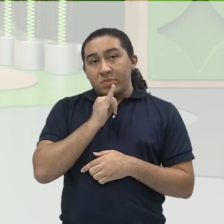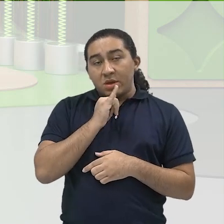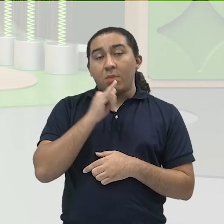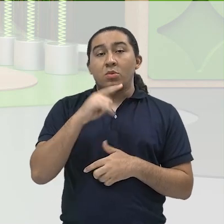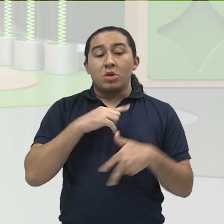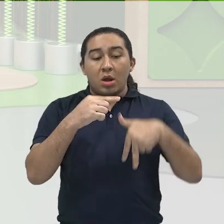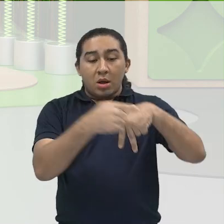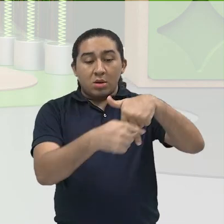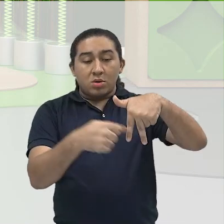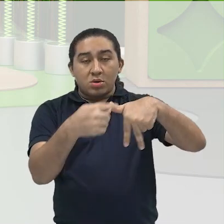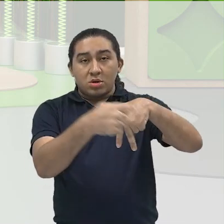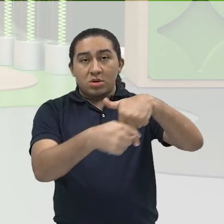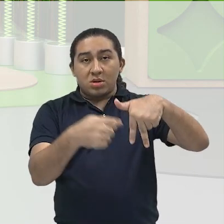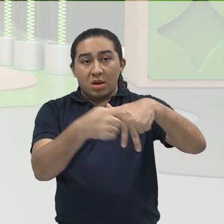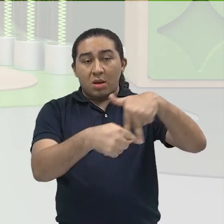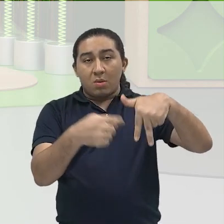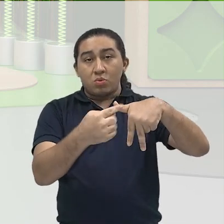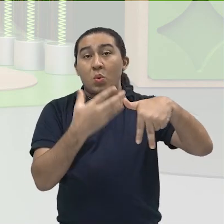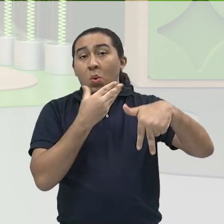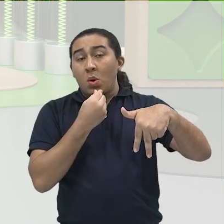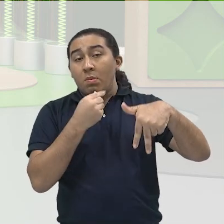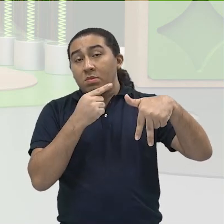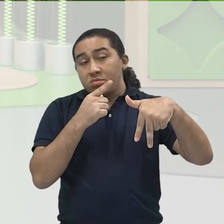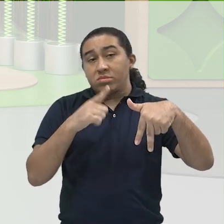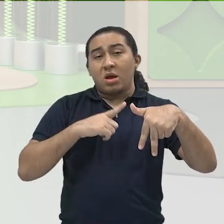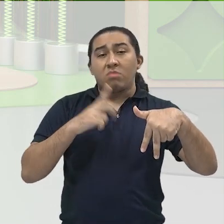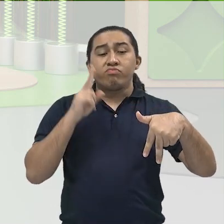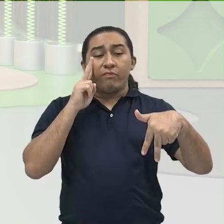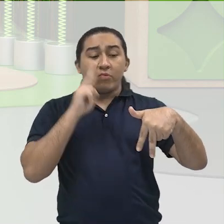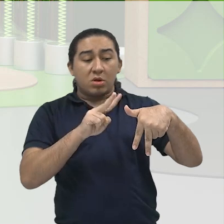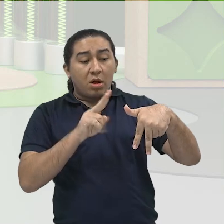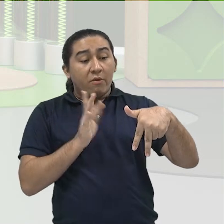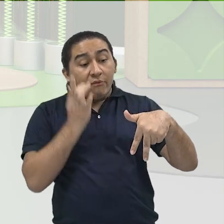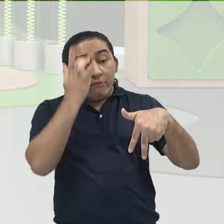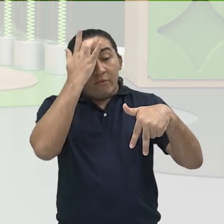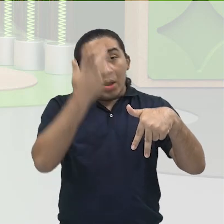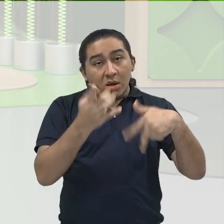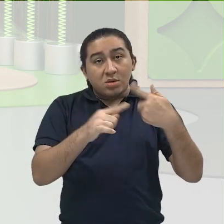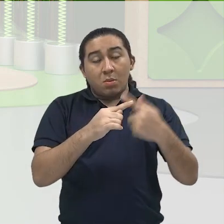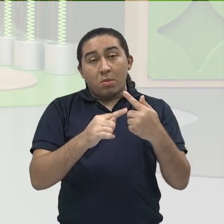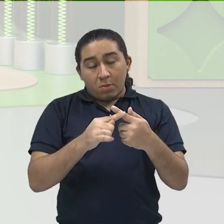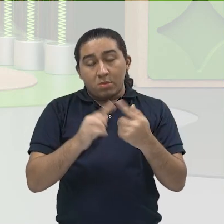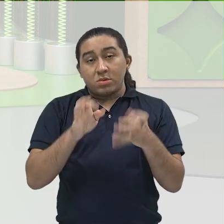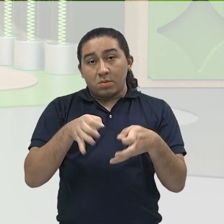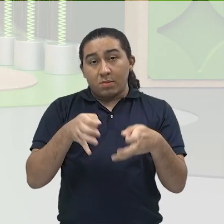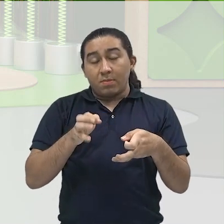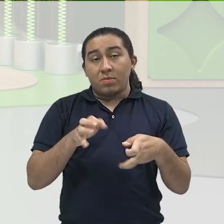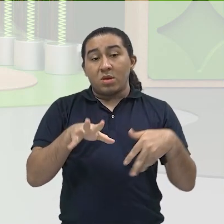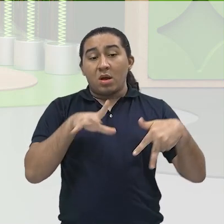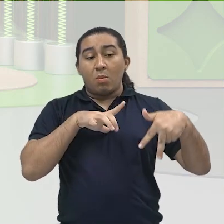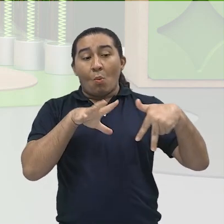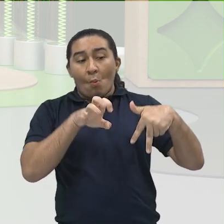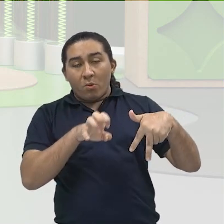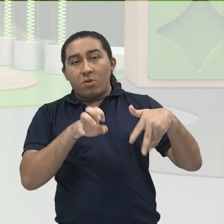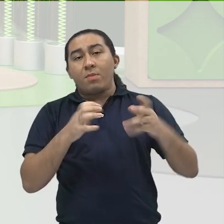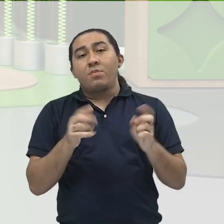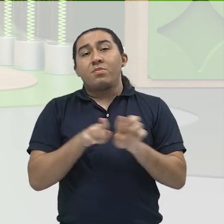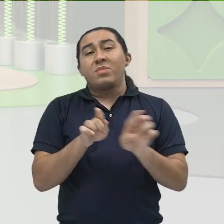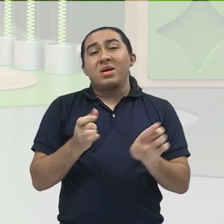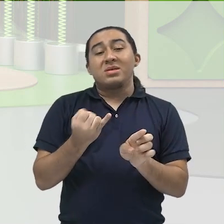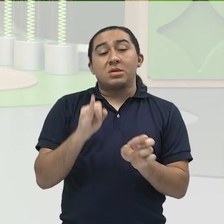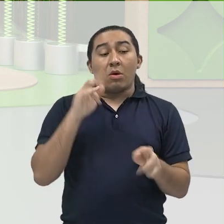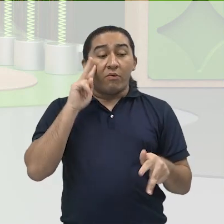genital masculina, eles conseguem visualizar ali facilmente, né? Mas, ainda que não haja essas